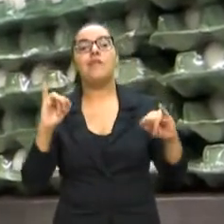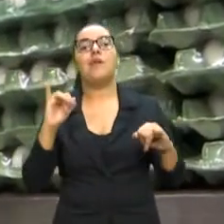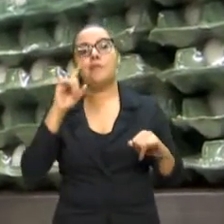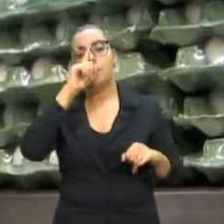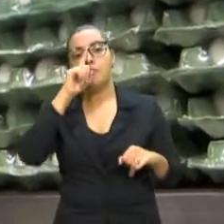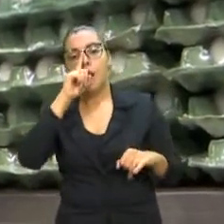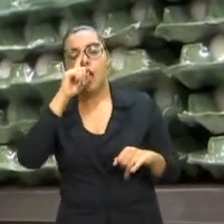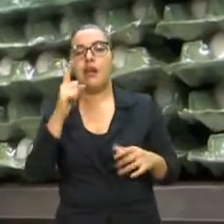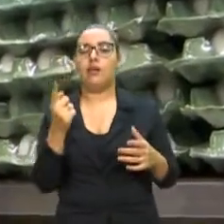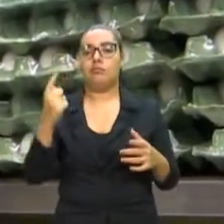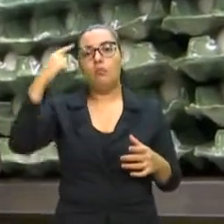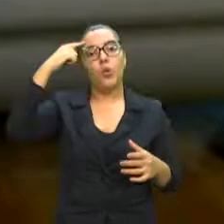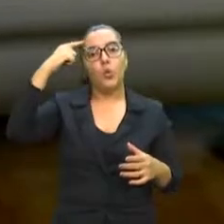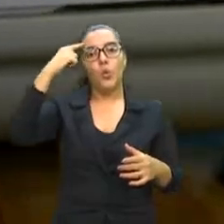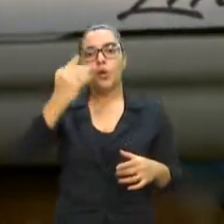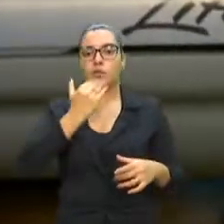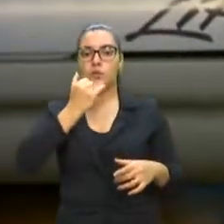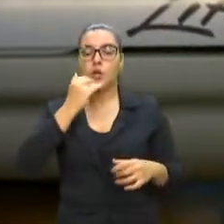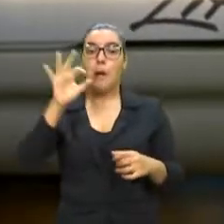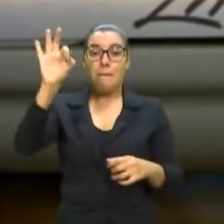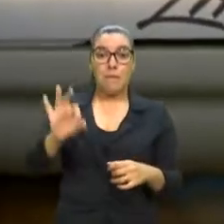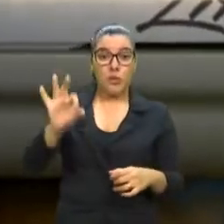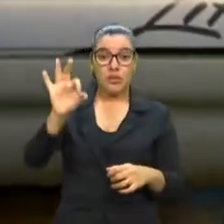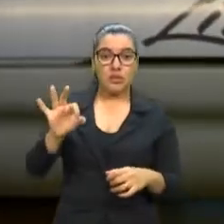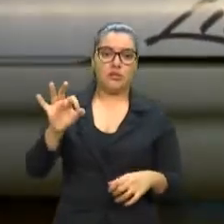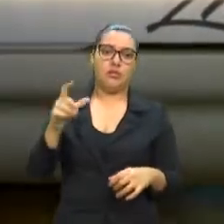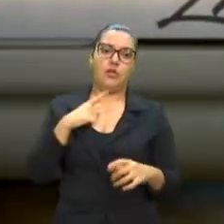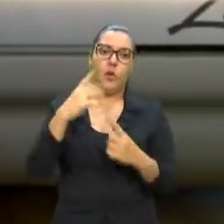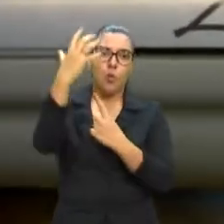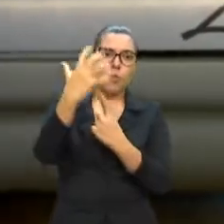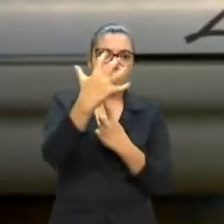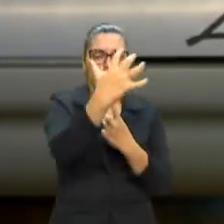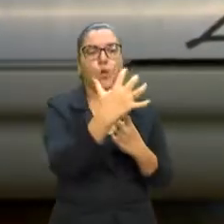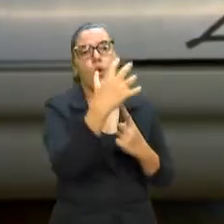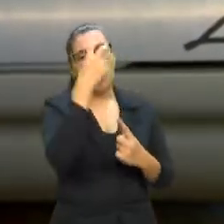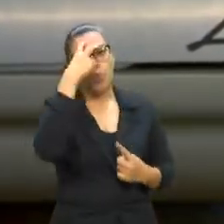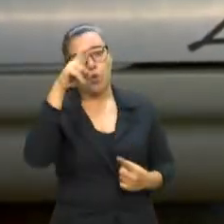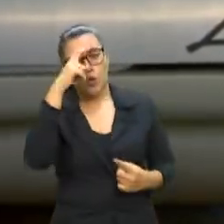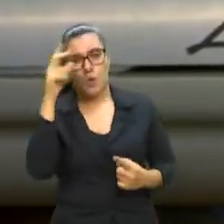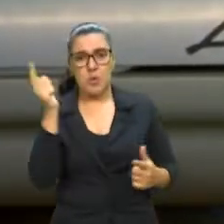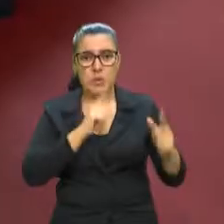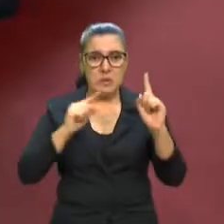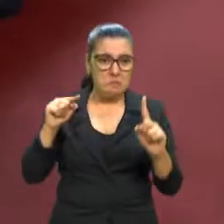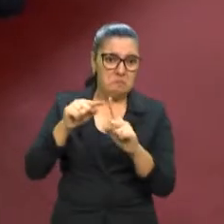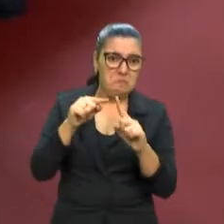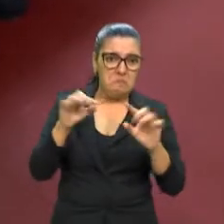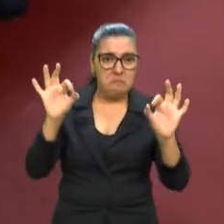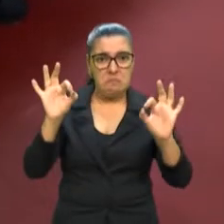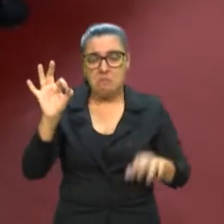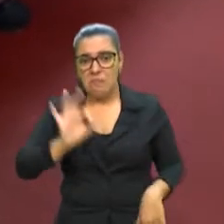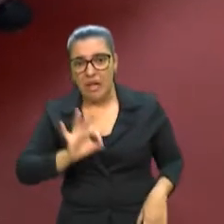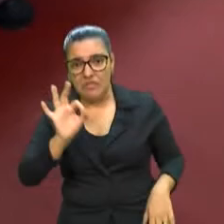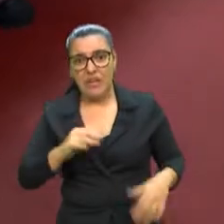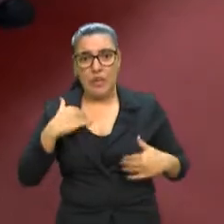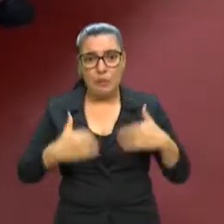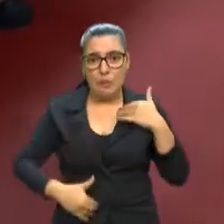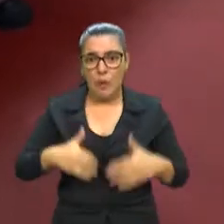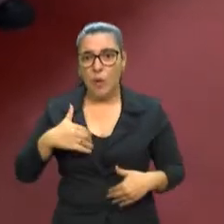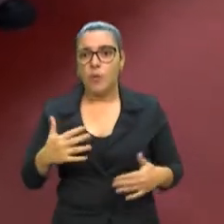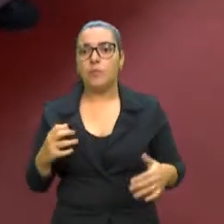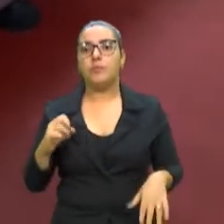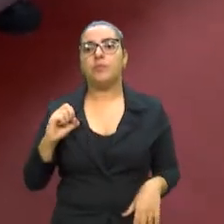alimentares em nível populacional, como pressões socioculturais para atingir o corpo ideal, muitas pessoas podem